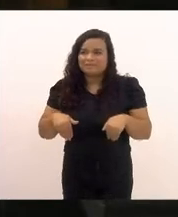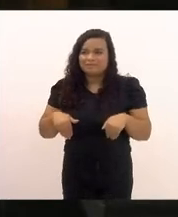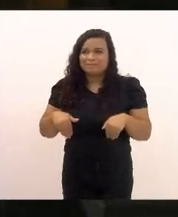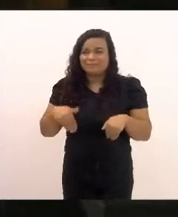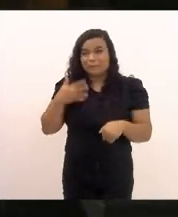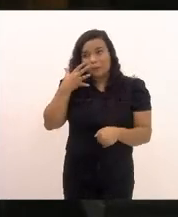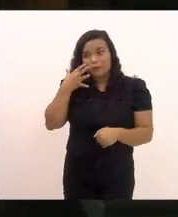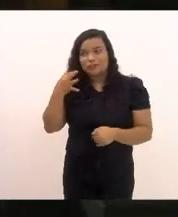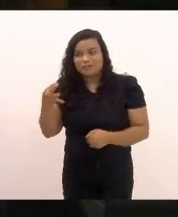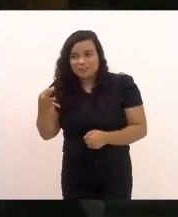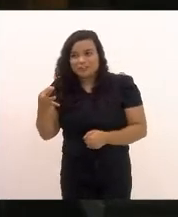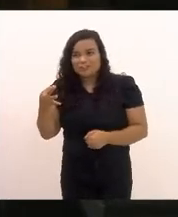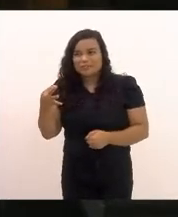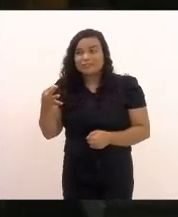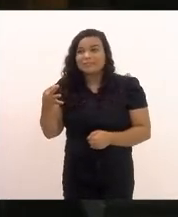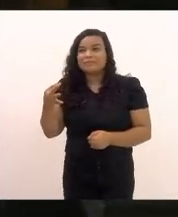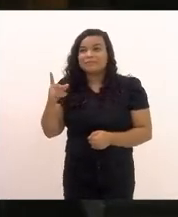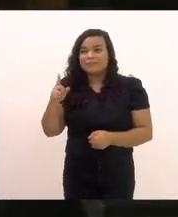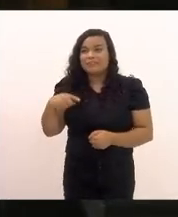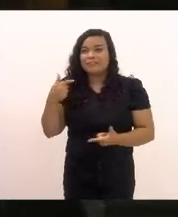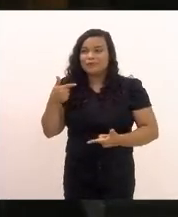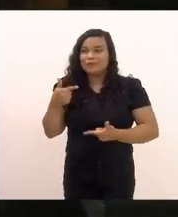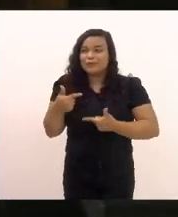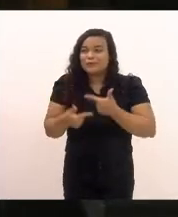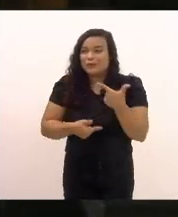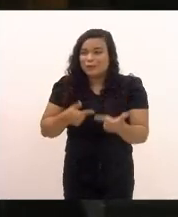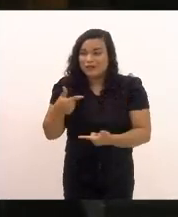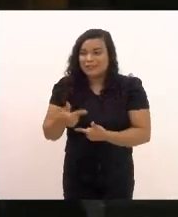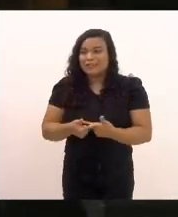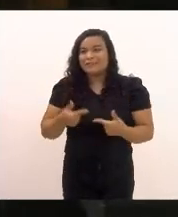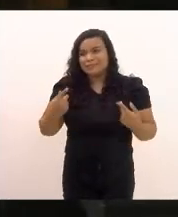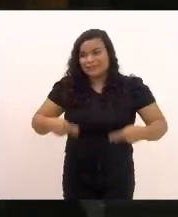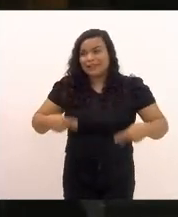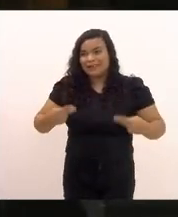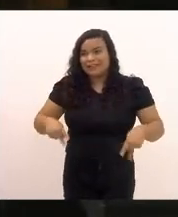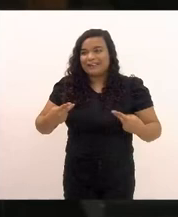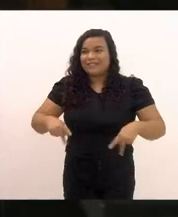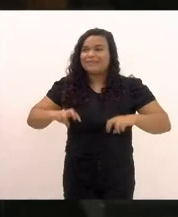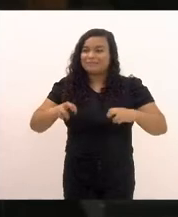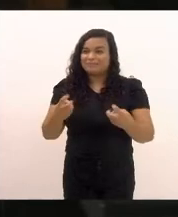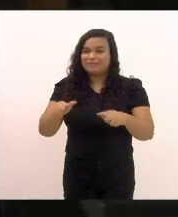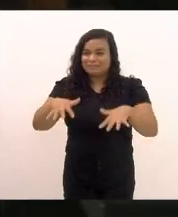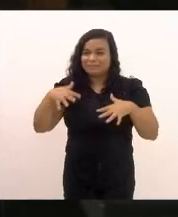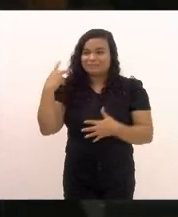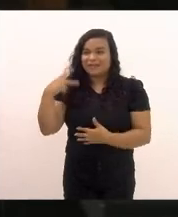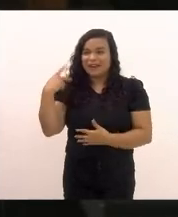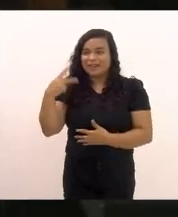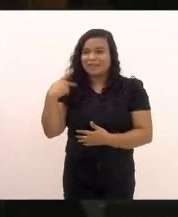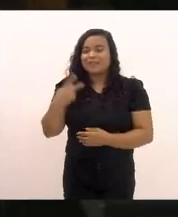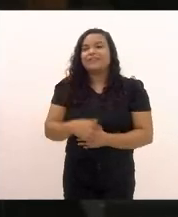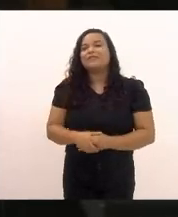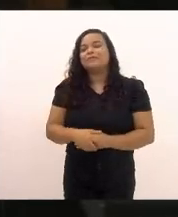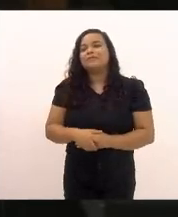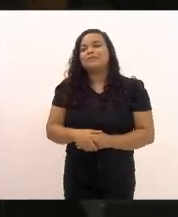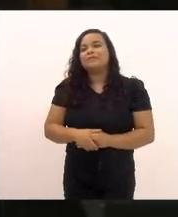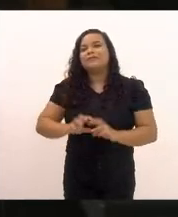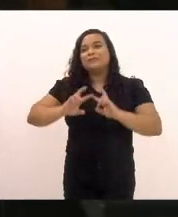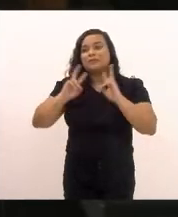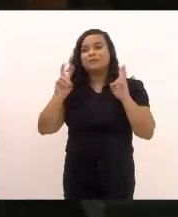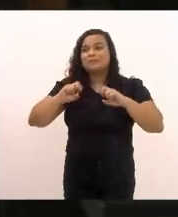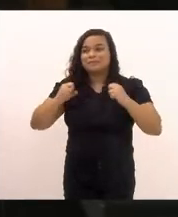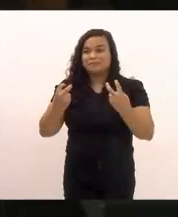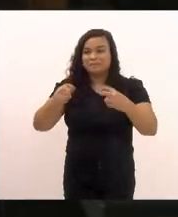vista do funcionamento do parlamento no tocante ao